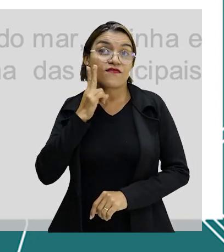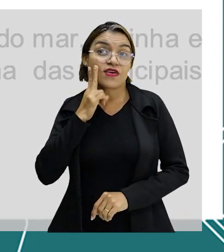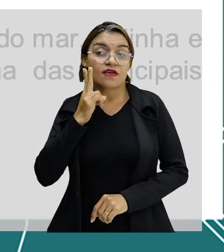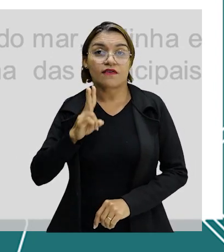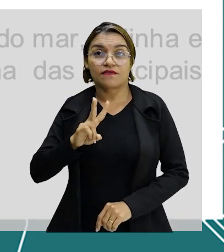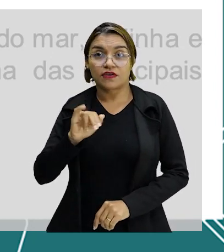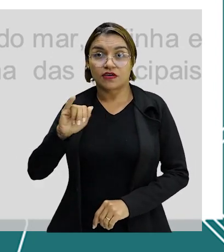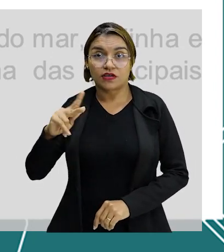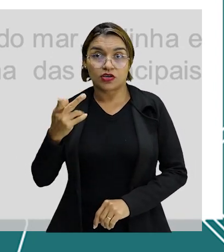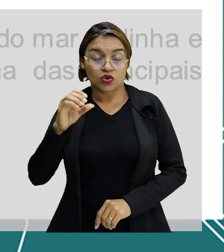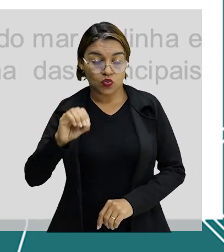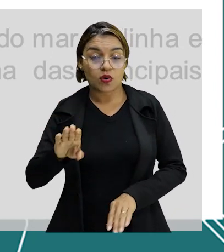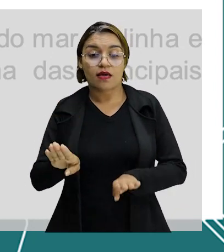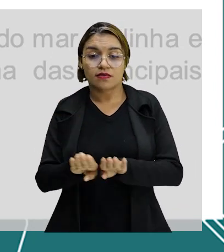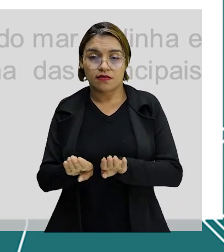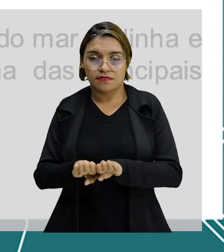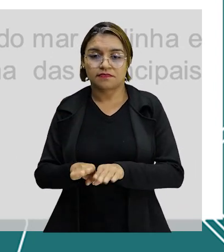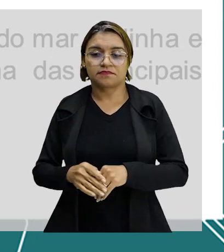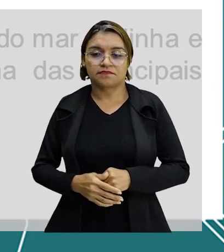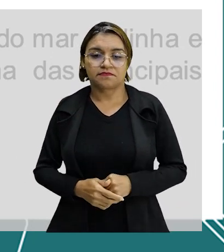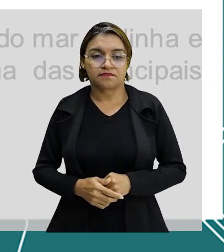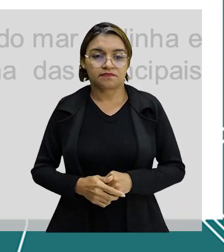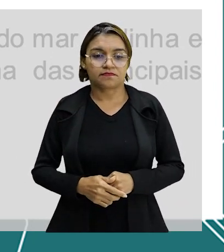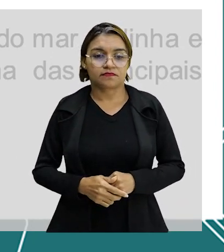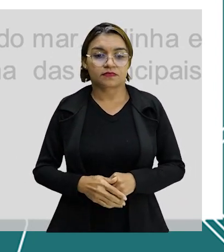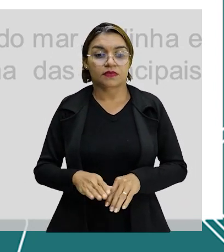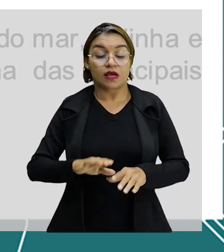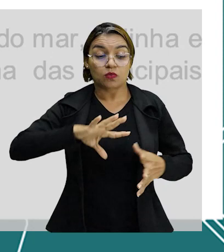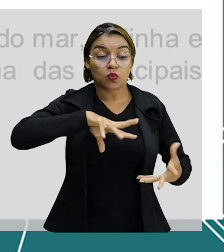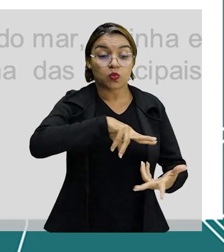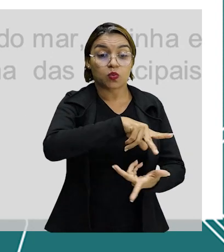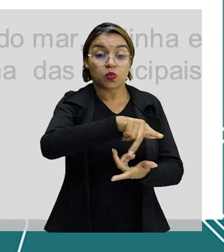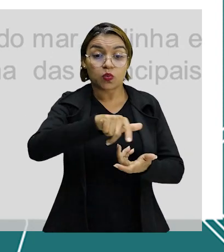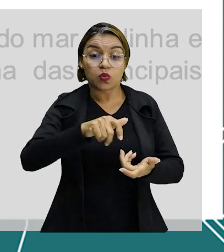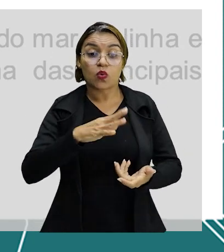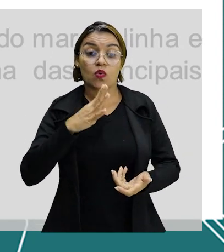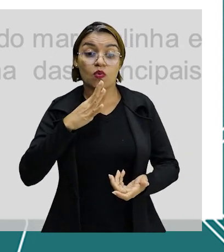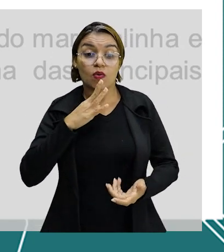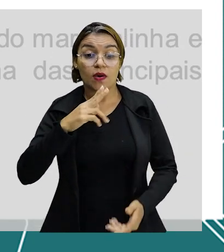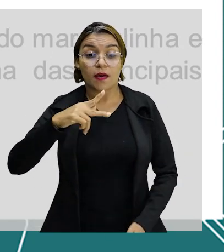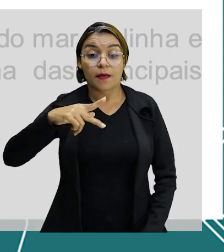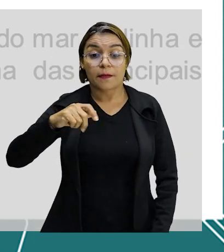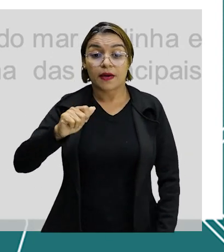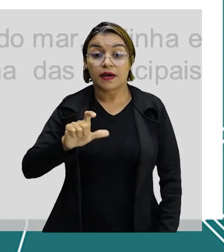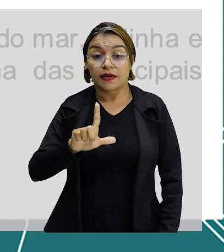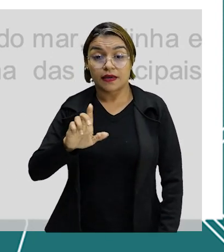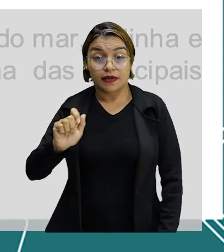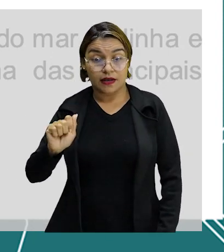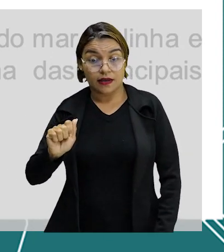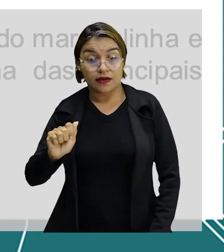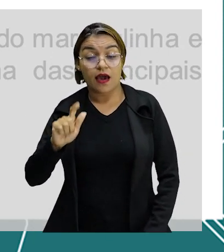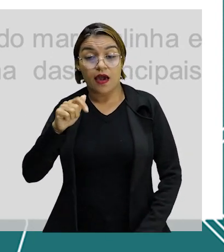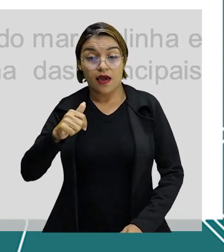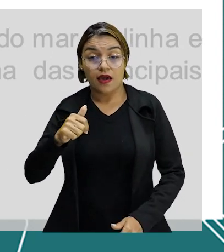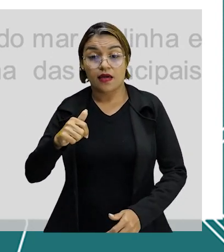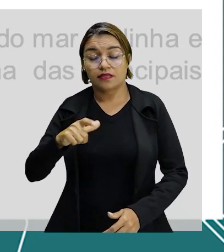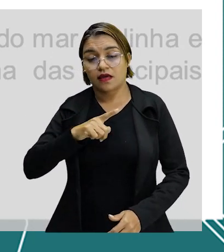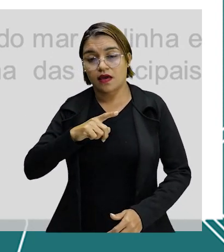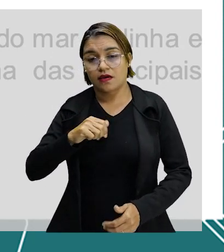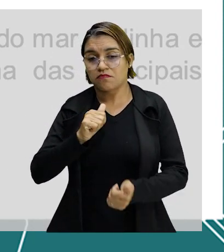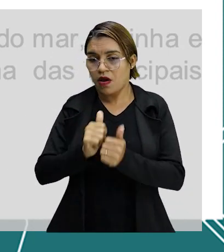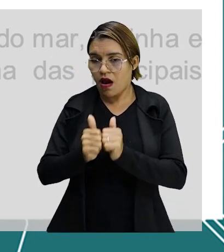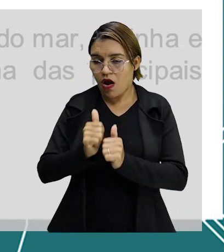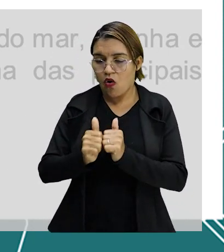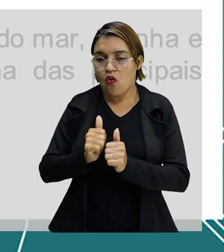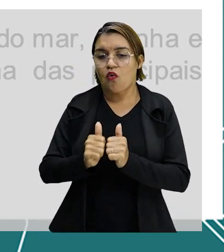que acompanha as refeições principais. Internacionalmente conhecida, a paella, um prato de arroz,